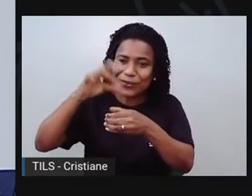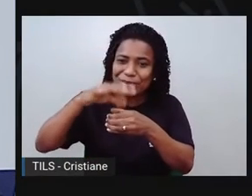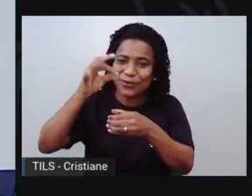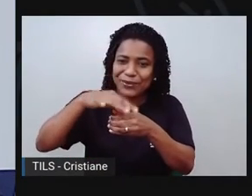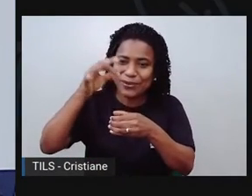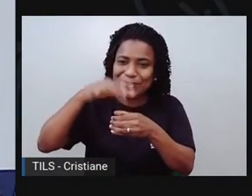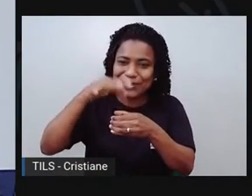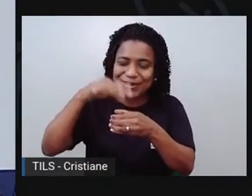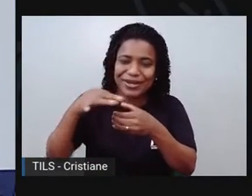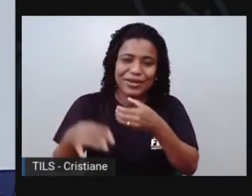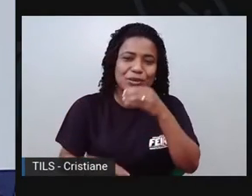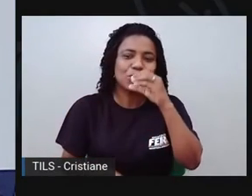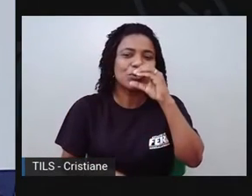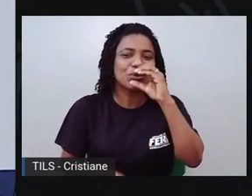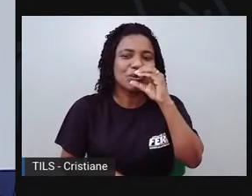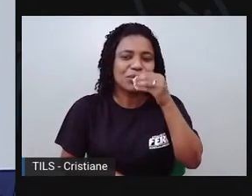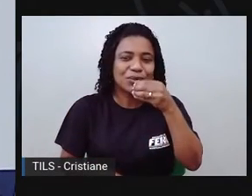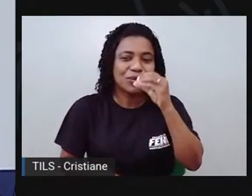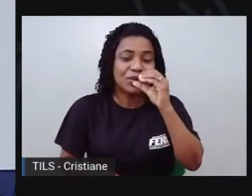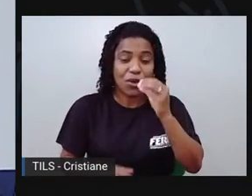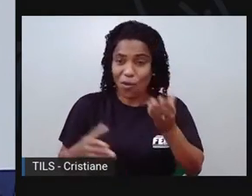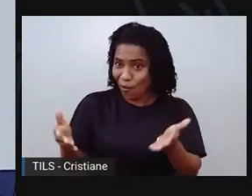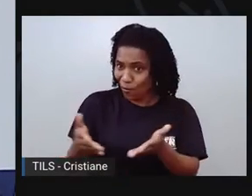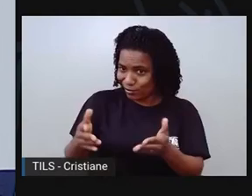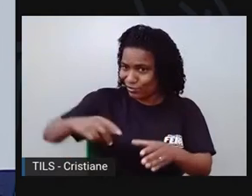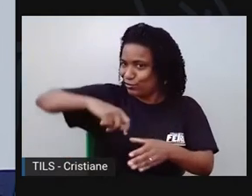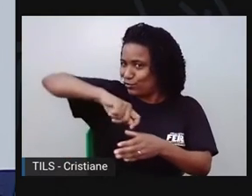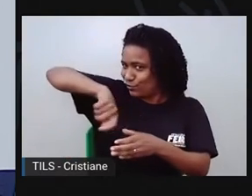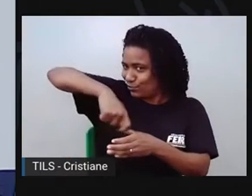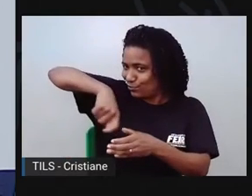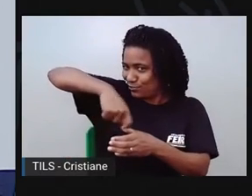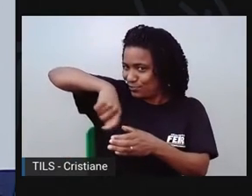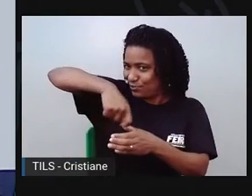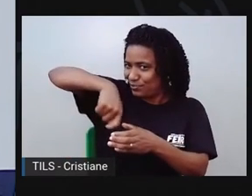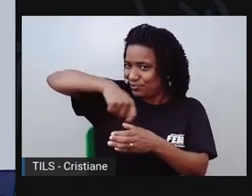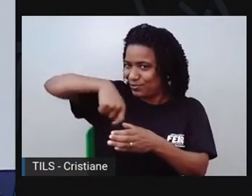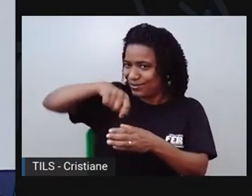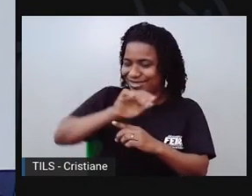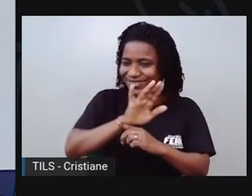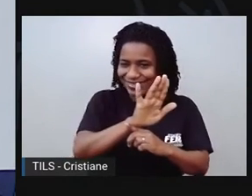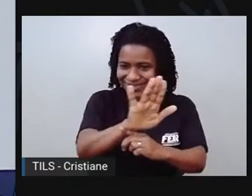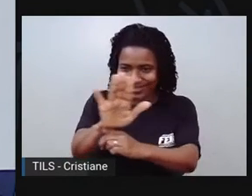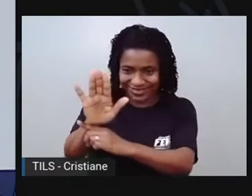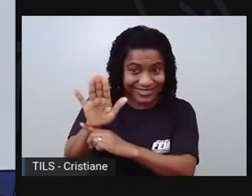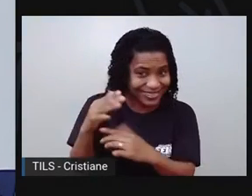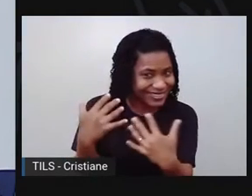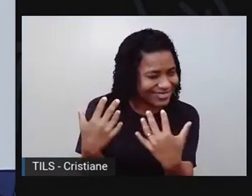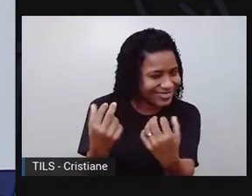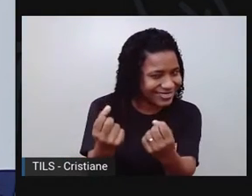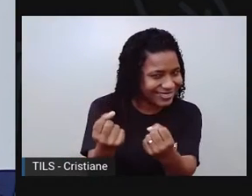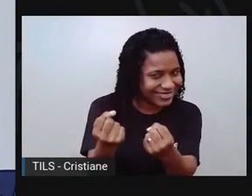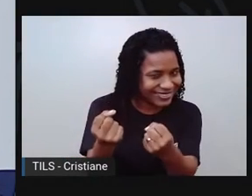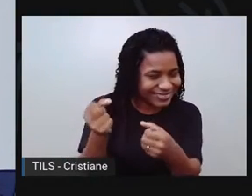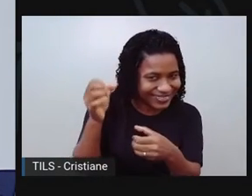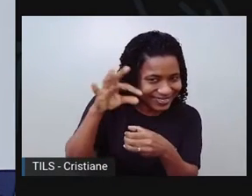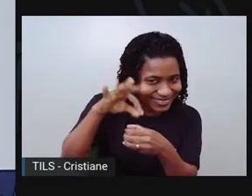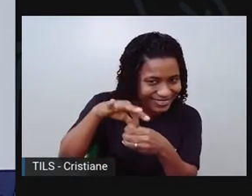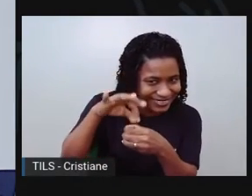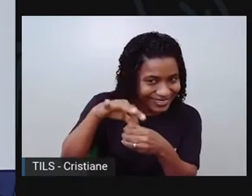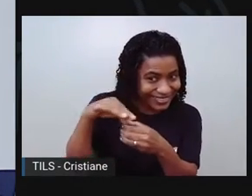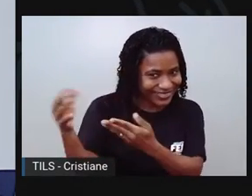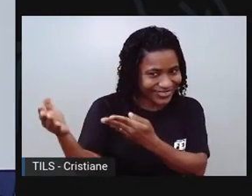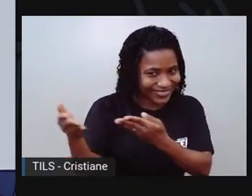A Proelisa hoje vai fazer um chá para vocês. Que tal? Vocês aceitam? Aceitam um convite de um